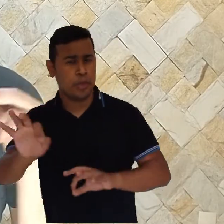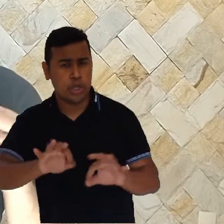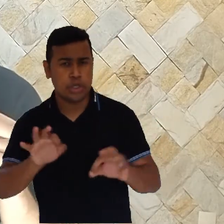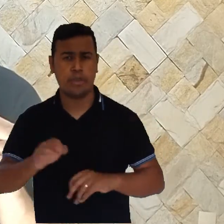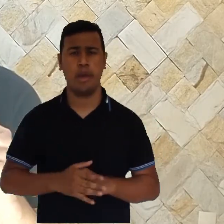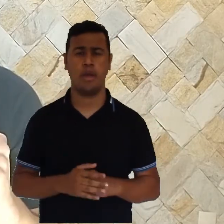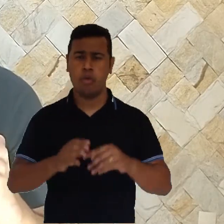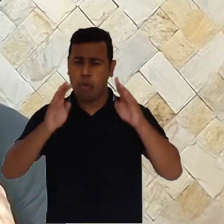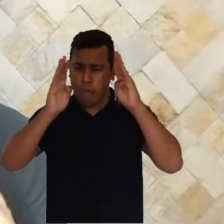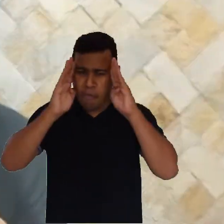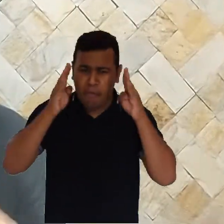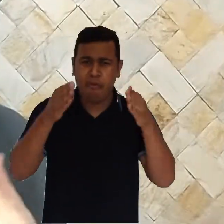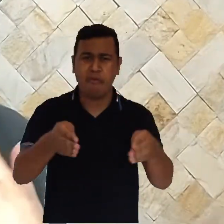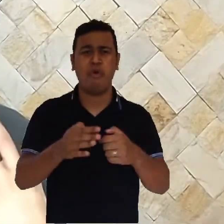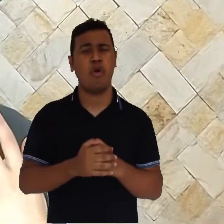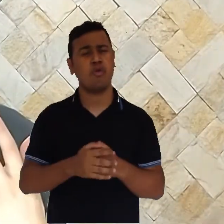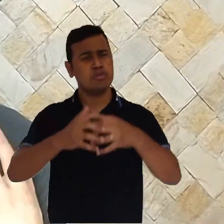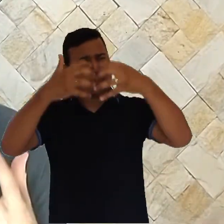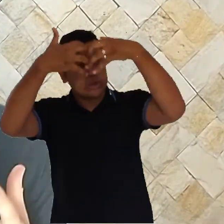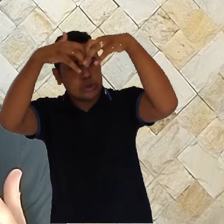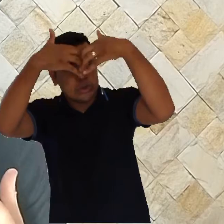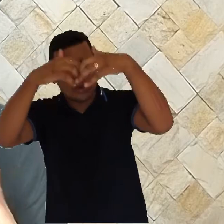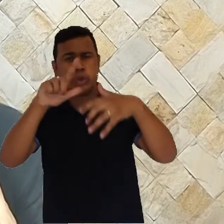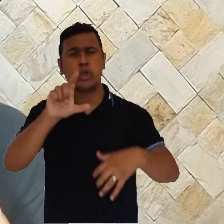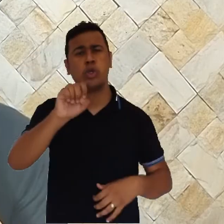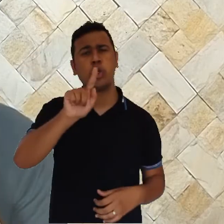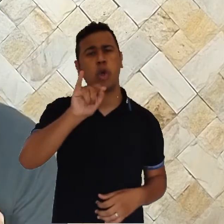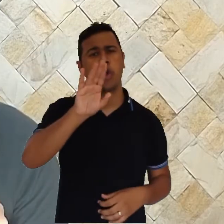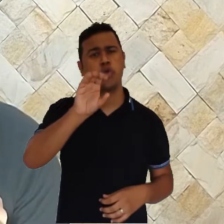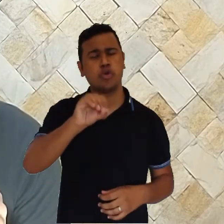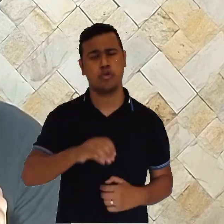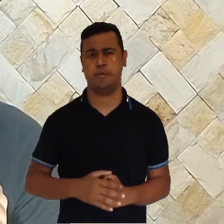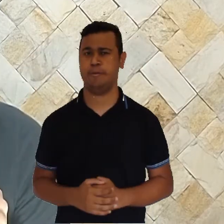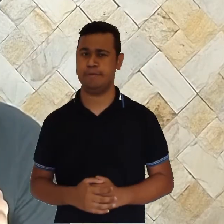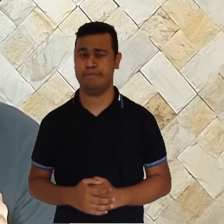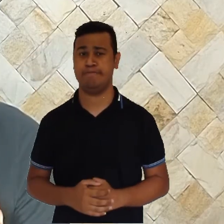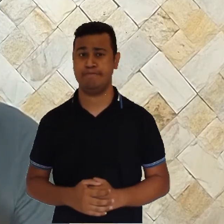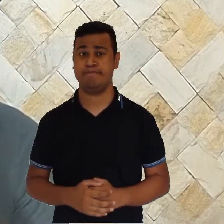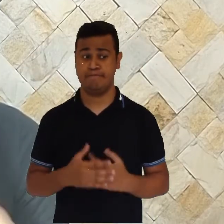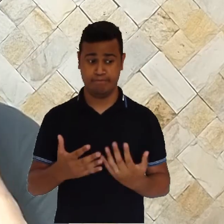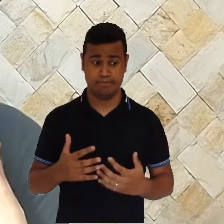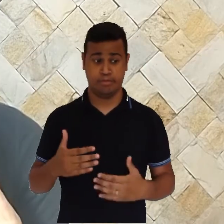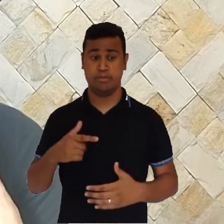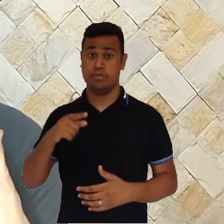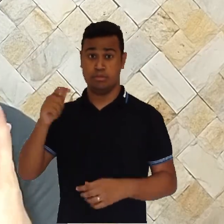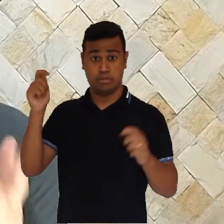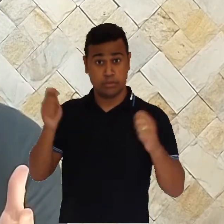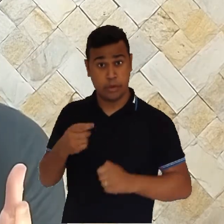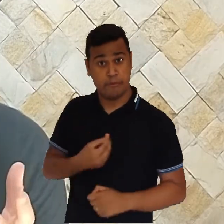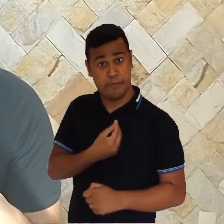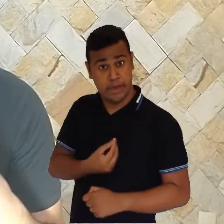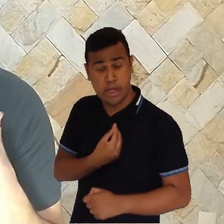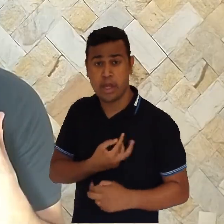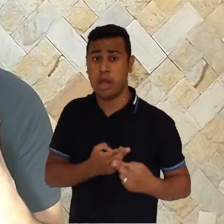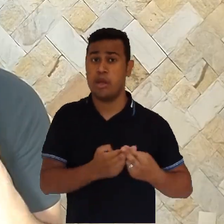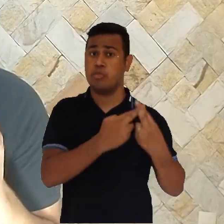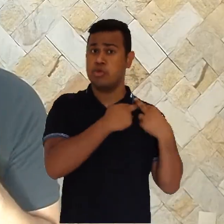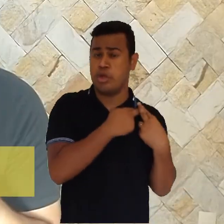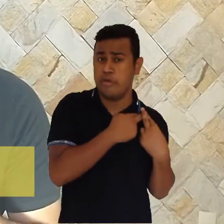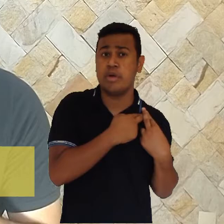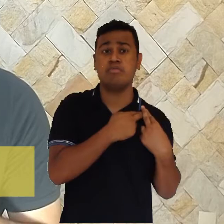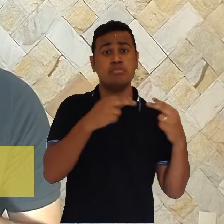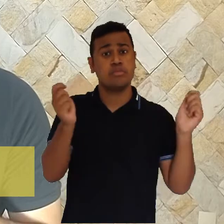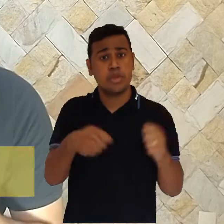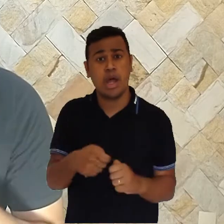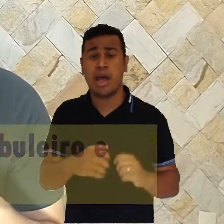cognitiva, principalmente em momentos de improvisações e execuções de rotinas mais complexas. Outras ações,